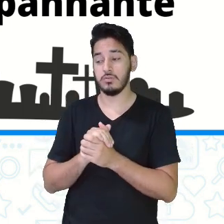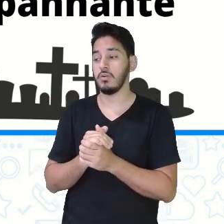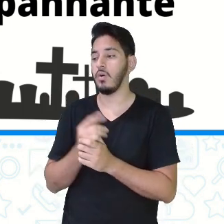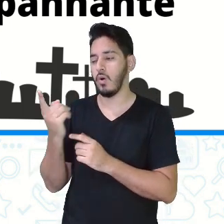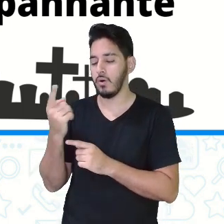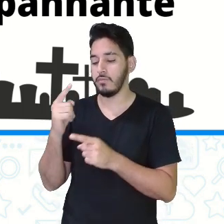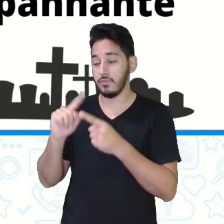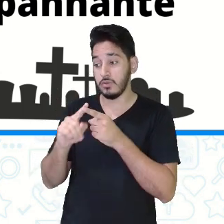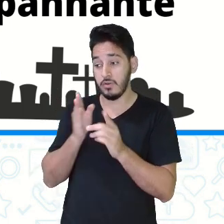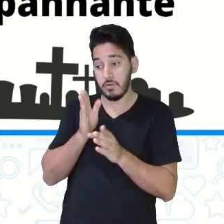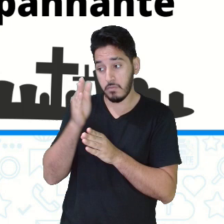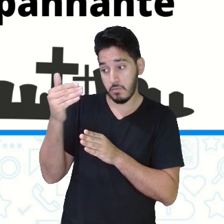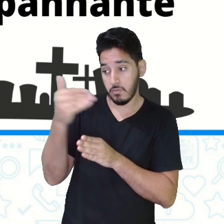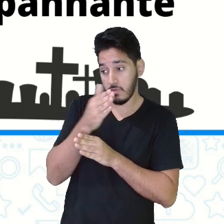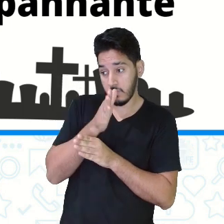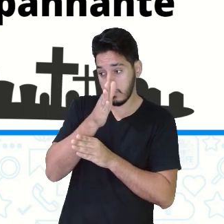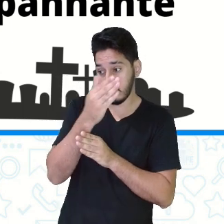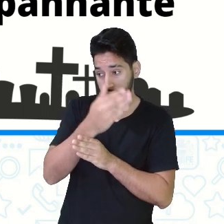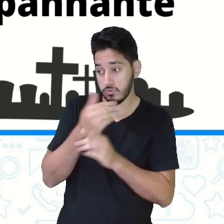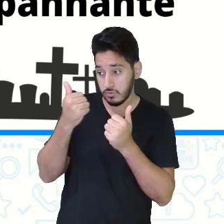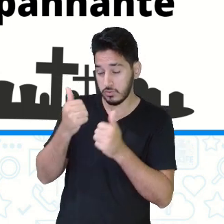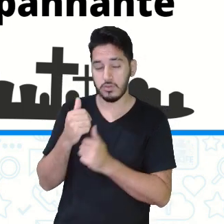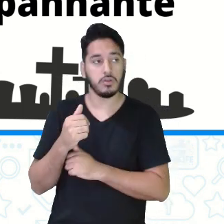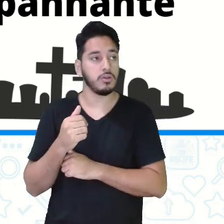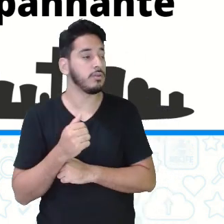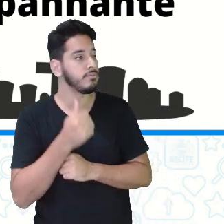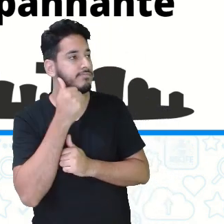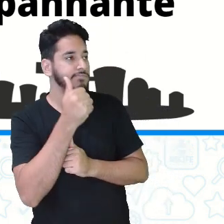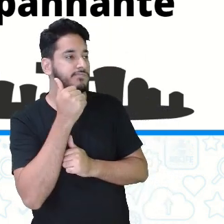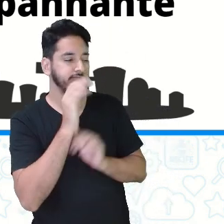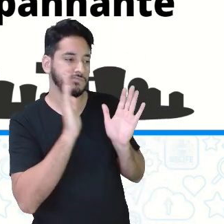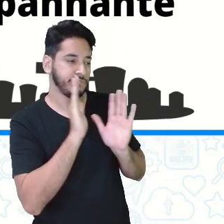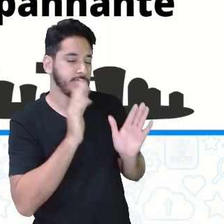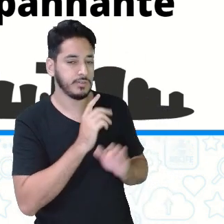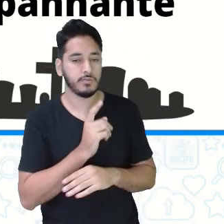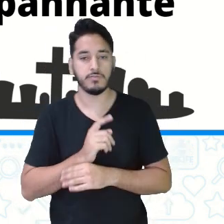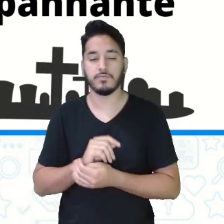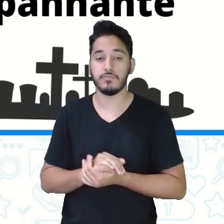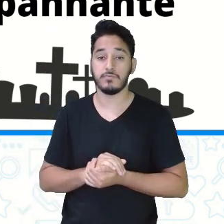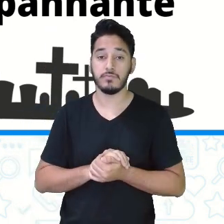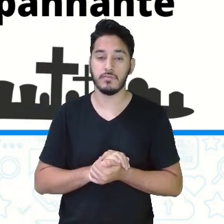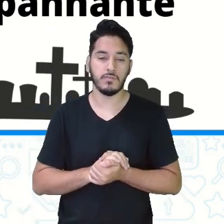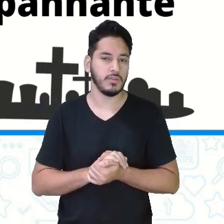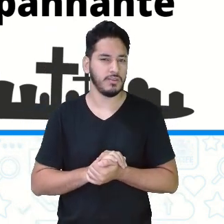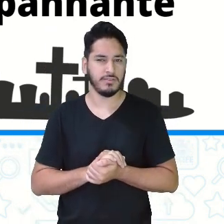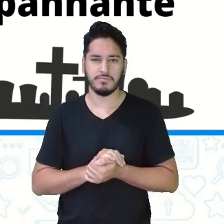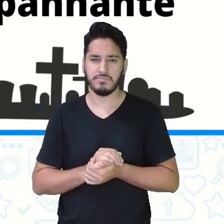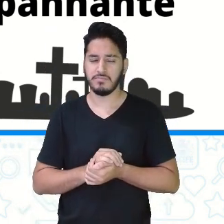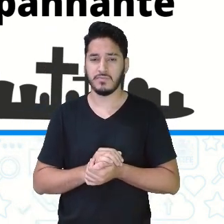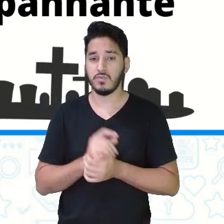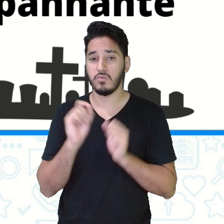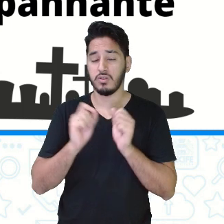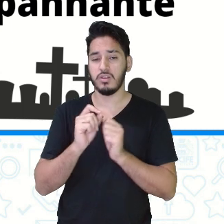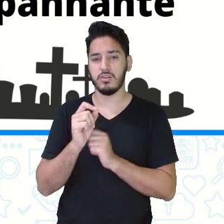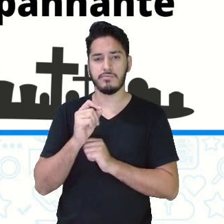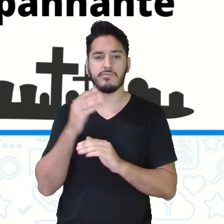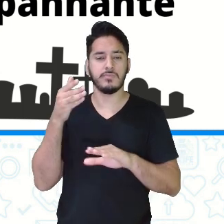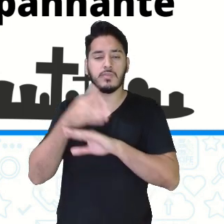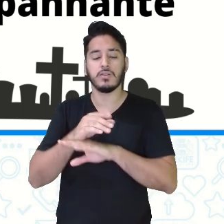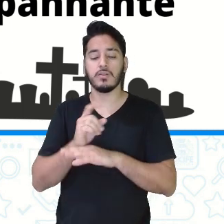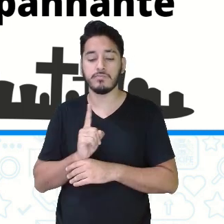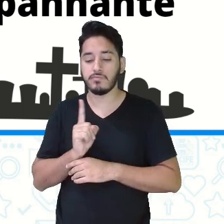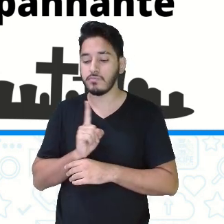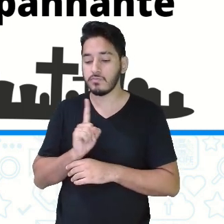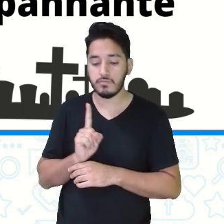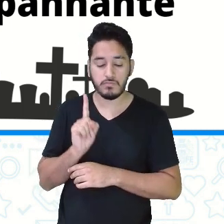ao túmulo da moça, despediu-se com uma reverência e foi embora. Não foi difícil para o caixeiro viajante